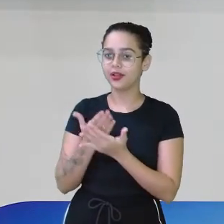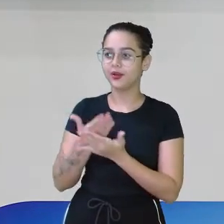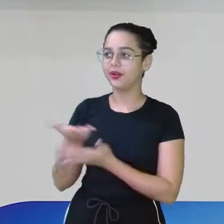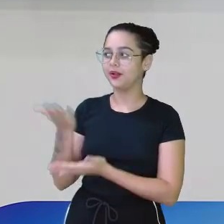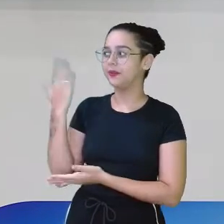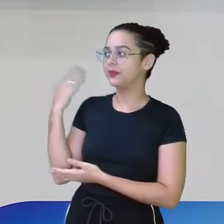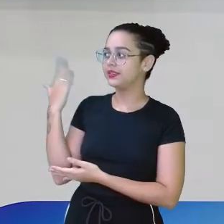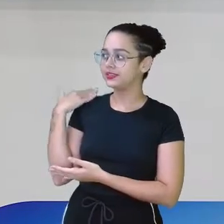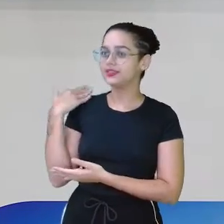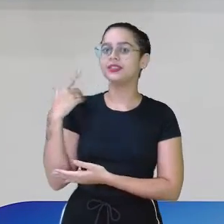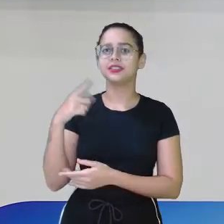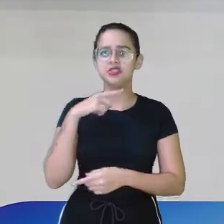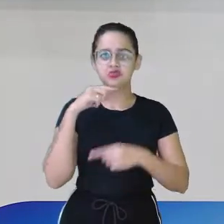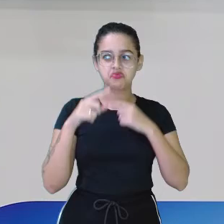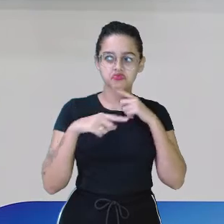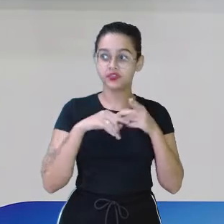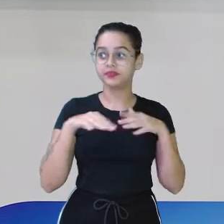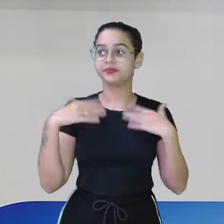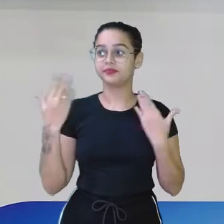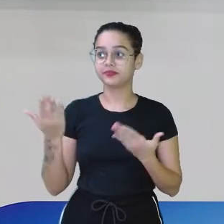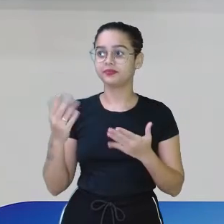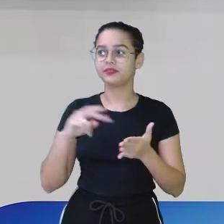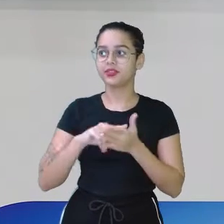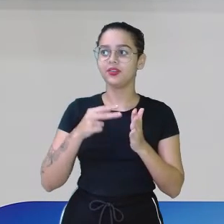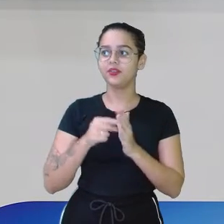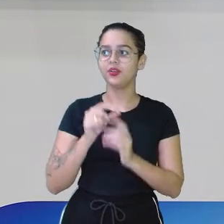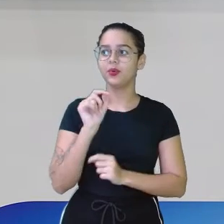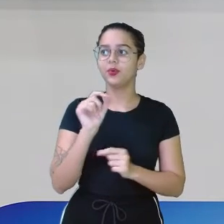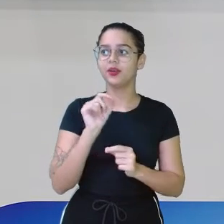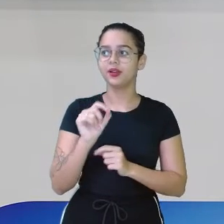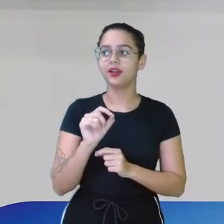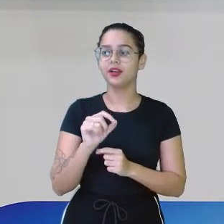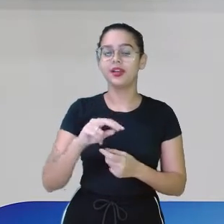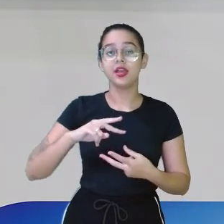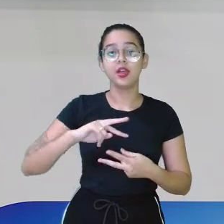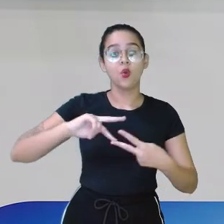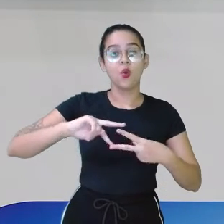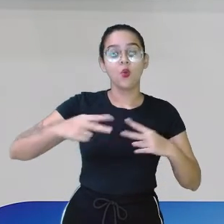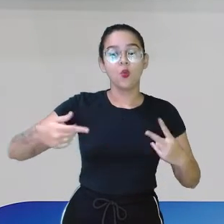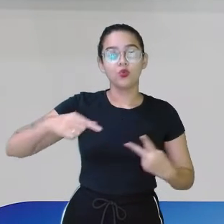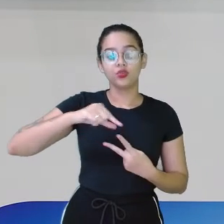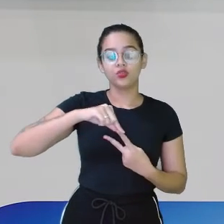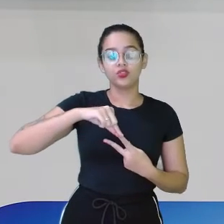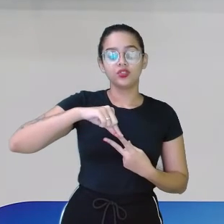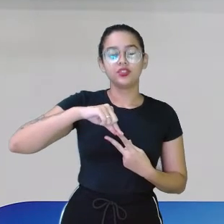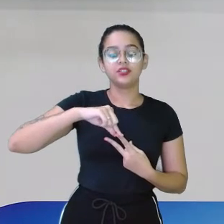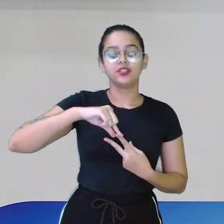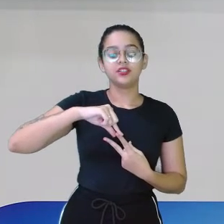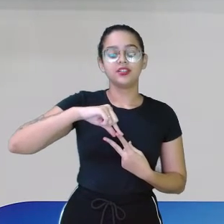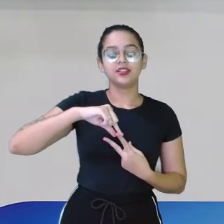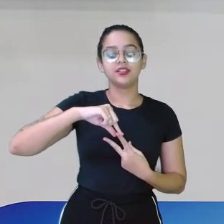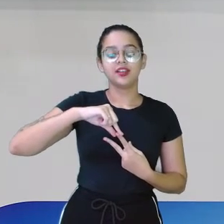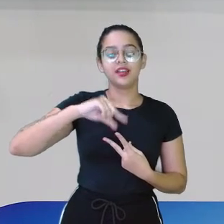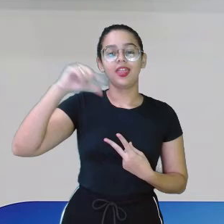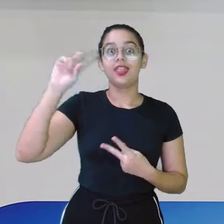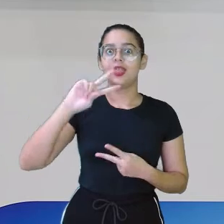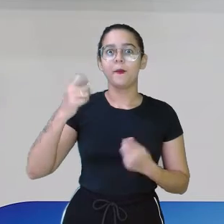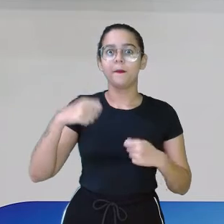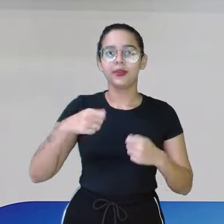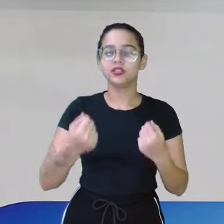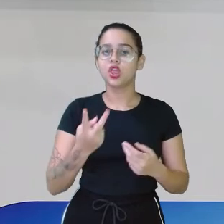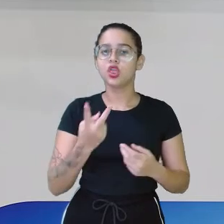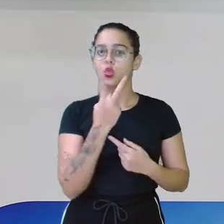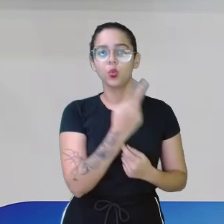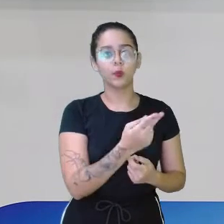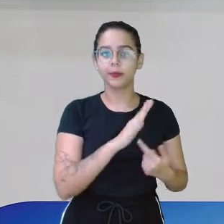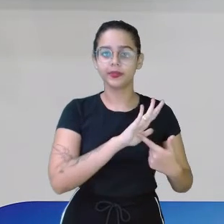passada, né? Nessa dúvida. Então, isso quer dizer o quê? Que os genes não precisam se apresentar em dupla para se manifestar.